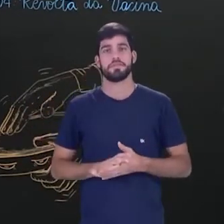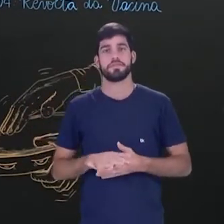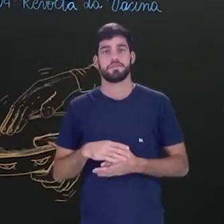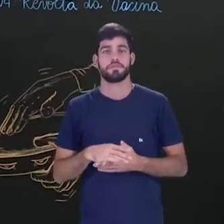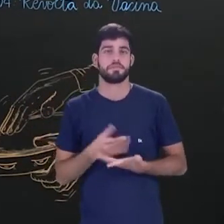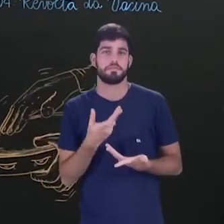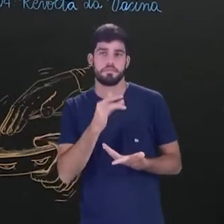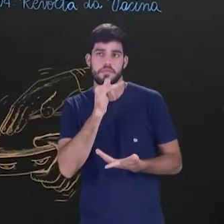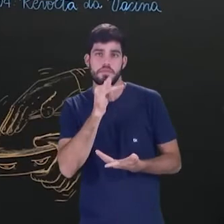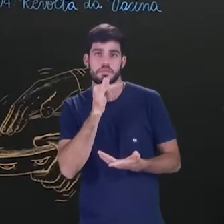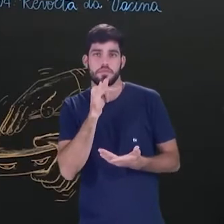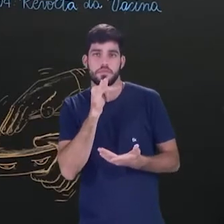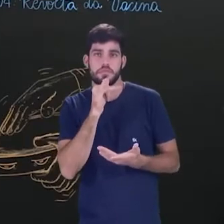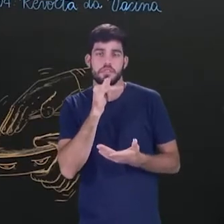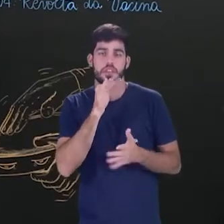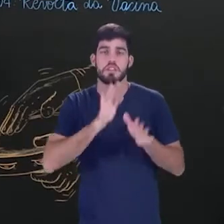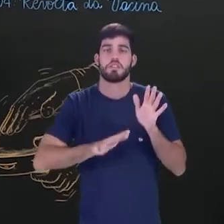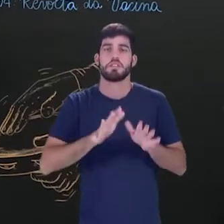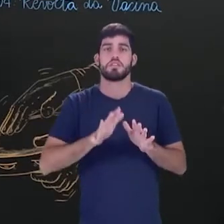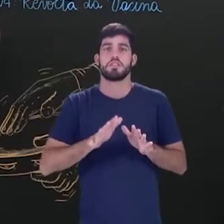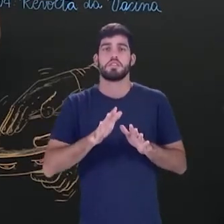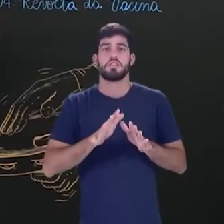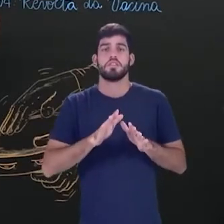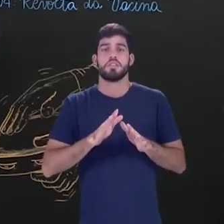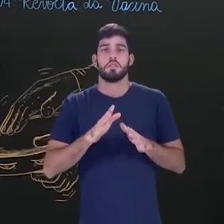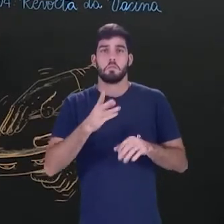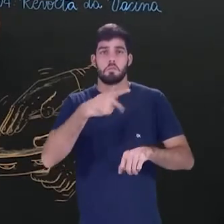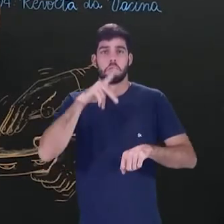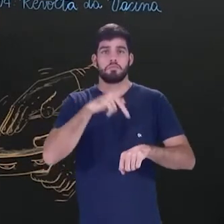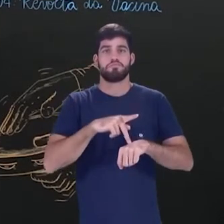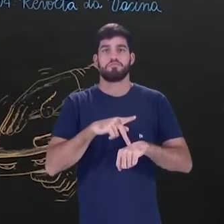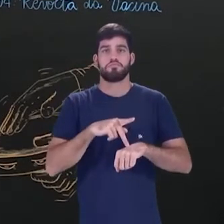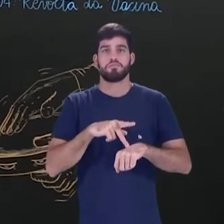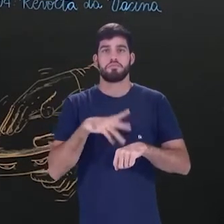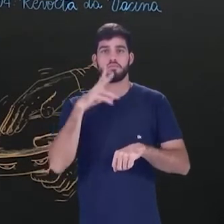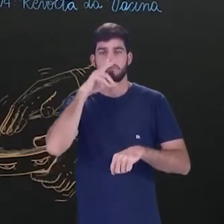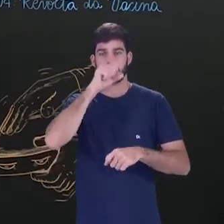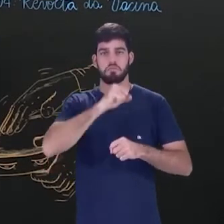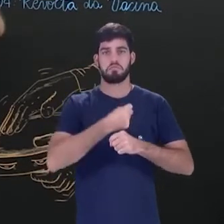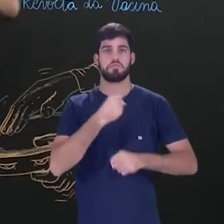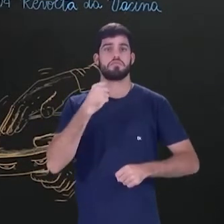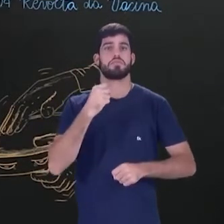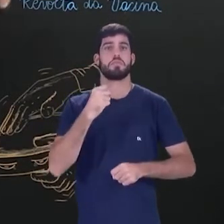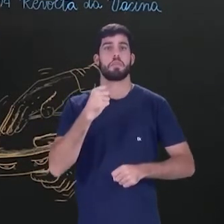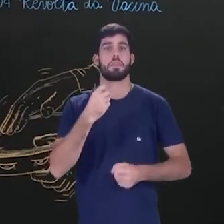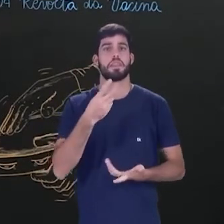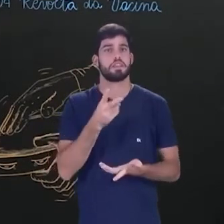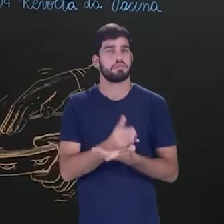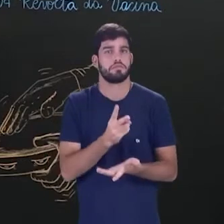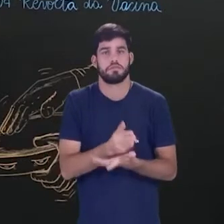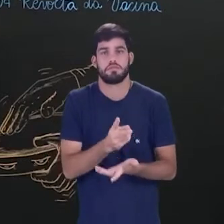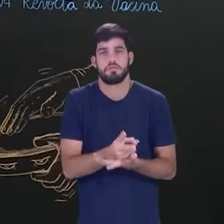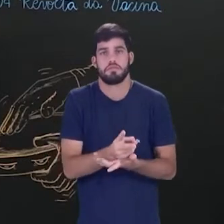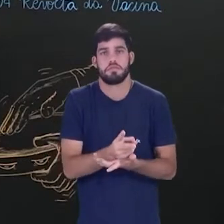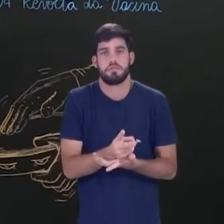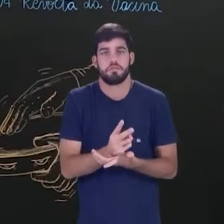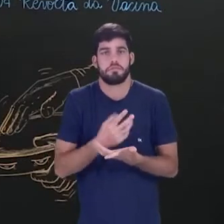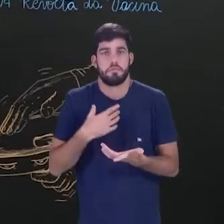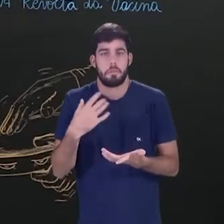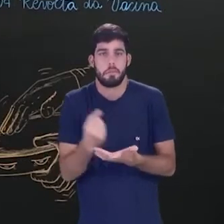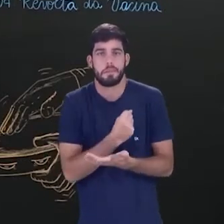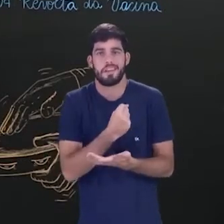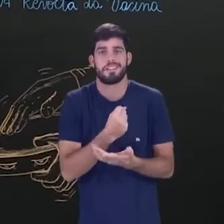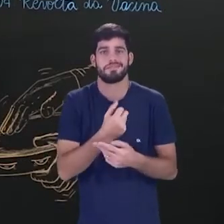na exploração que os países centrais, as potências, fizeram sobre essas áreas durante séculos. Foi